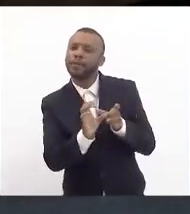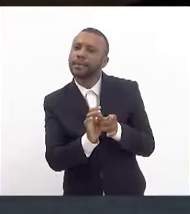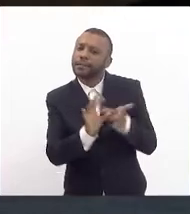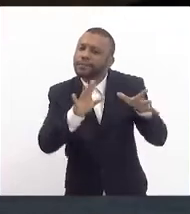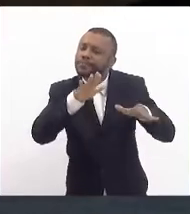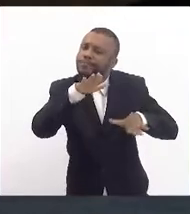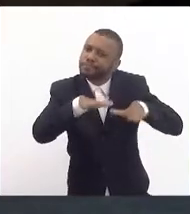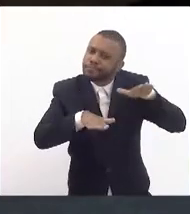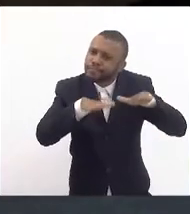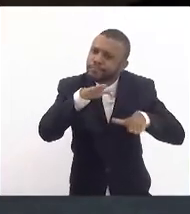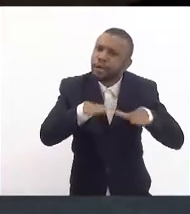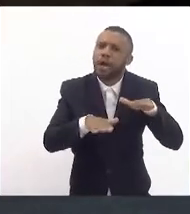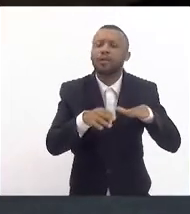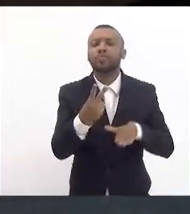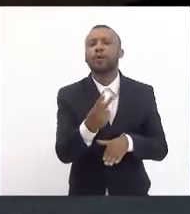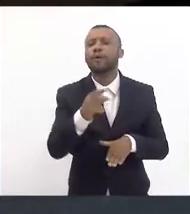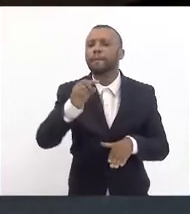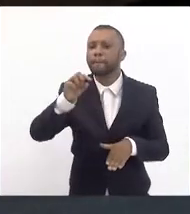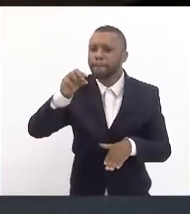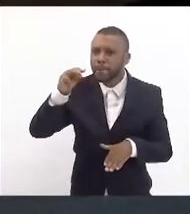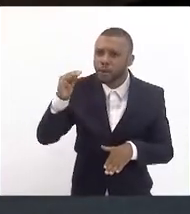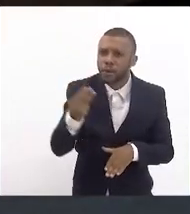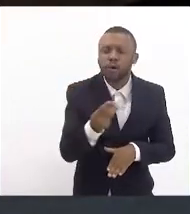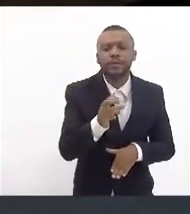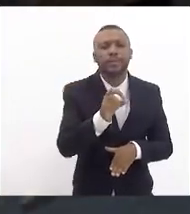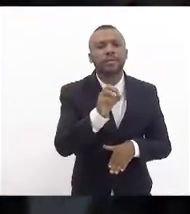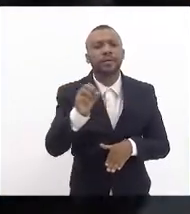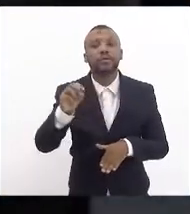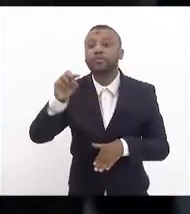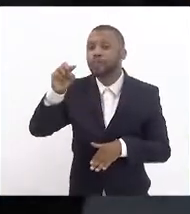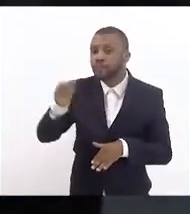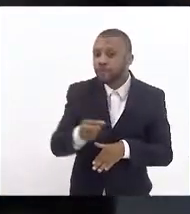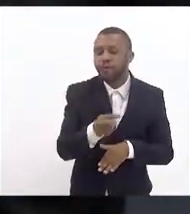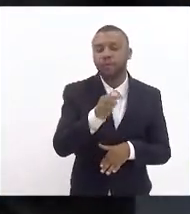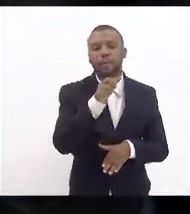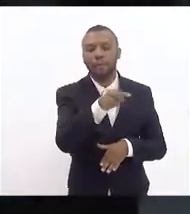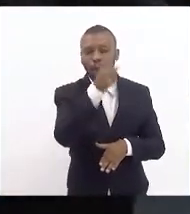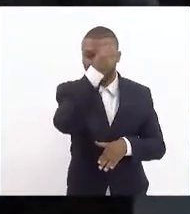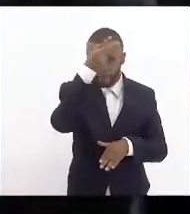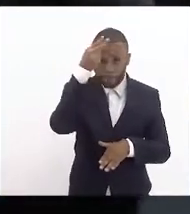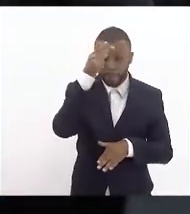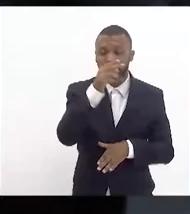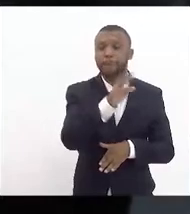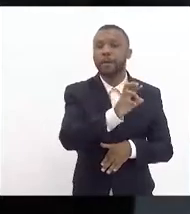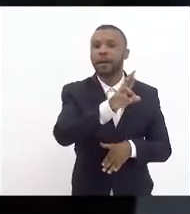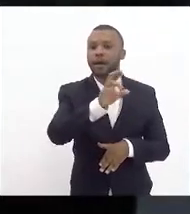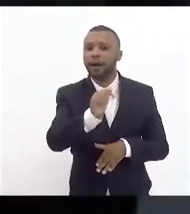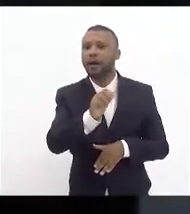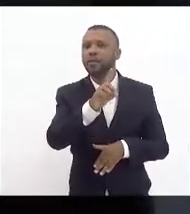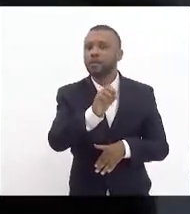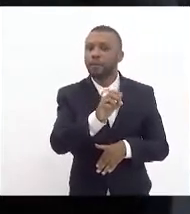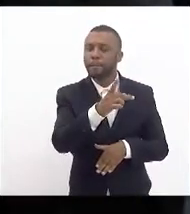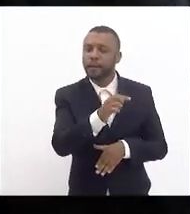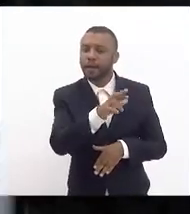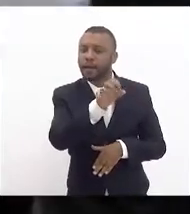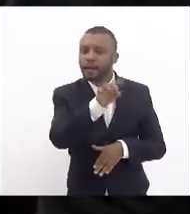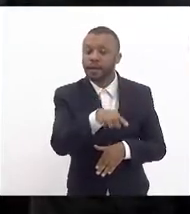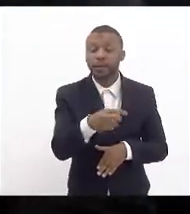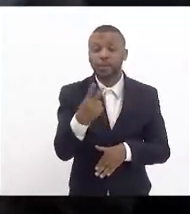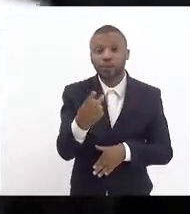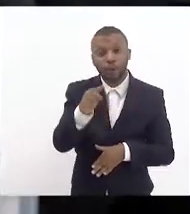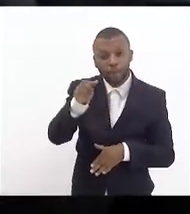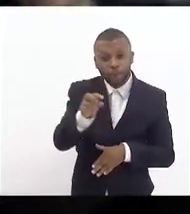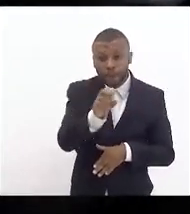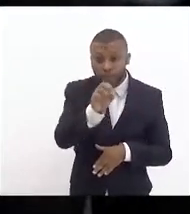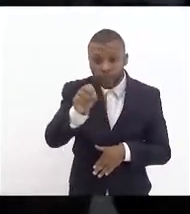pelo menos 2 milhões e meio para Barra do Piraí e 2 milhões e meio para Lites, para recuperar o